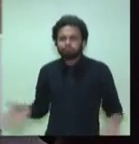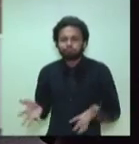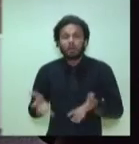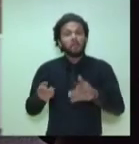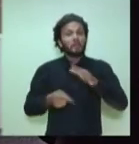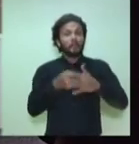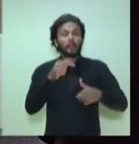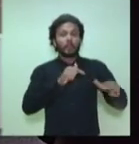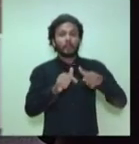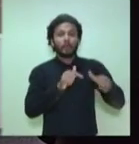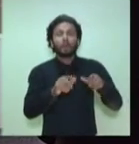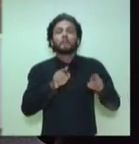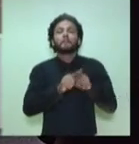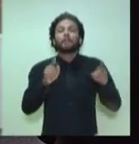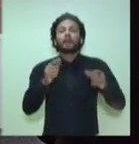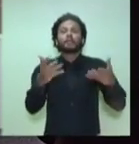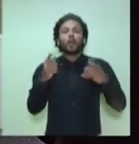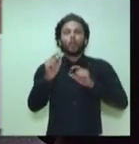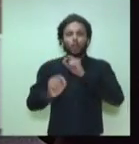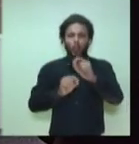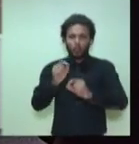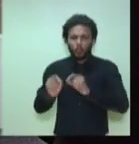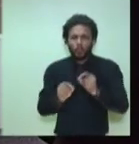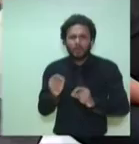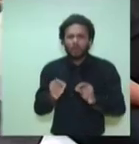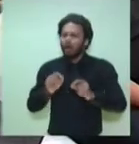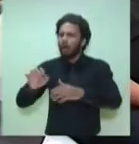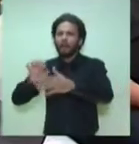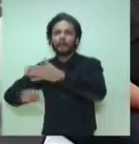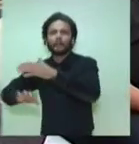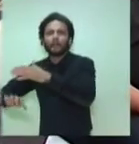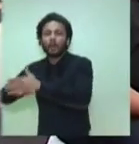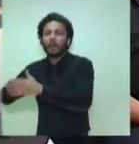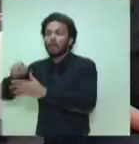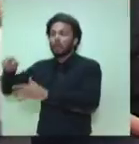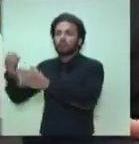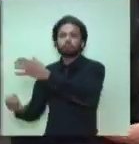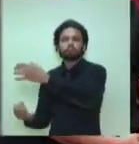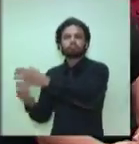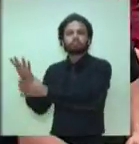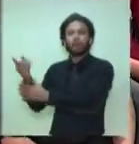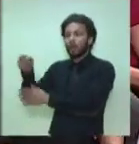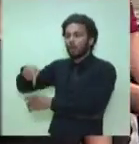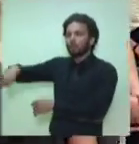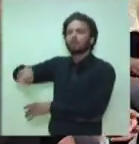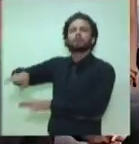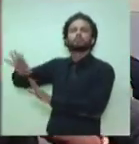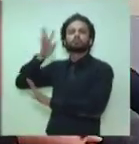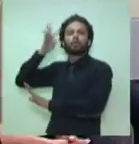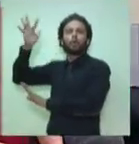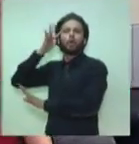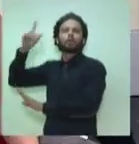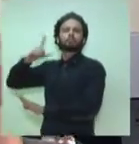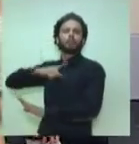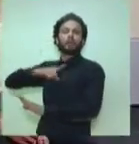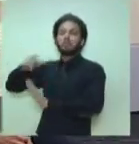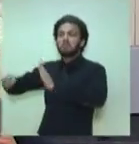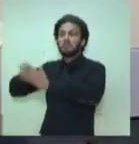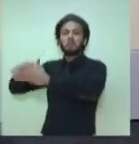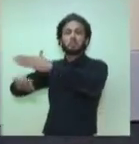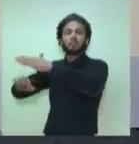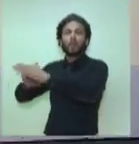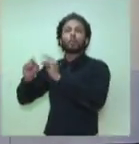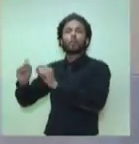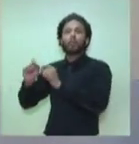emprego. A gente, sobretudo, quer um emprego vindo de empresas criadas por aqueles que sonham em ter a sua primeira empresa. É o